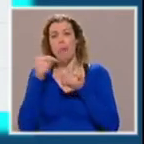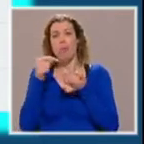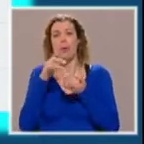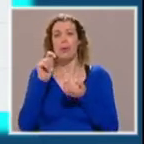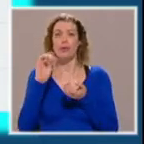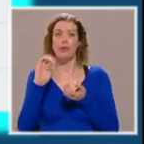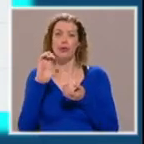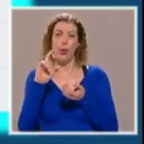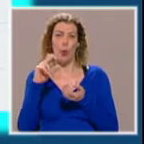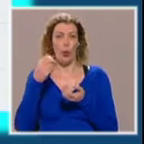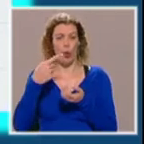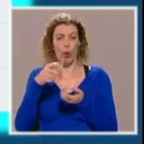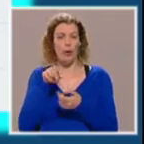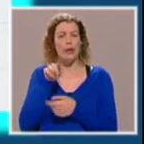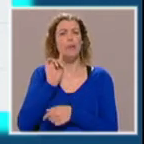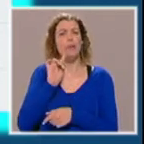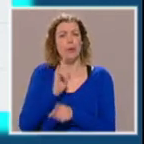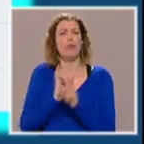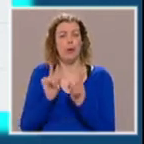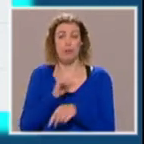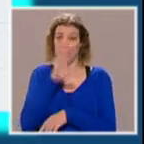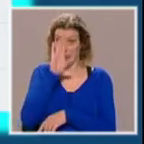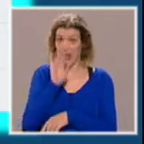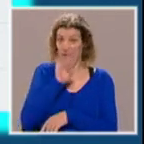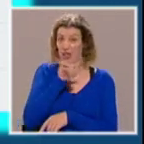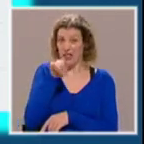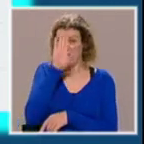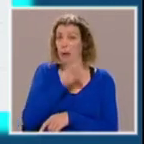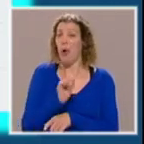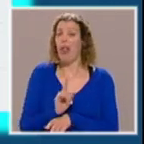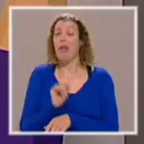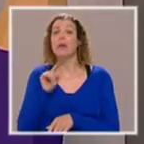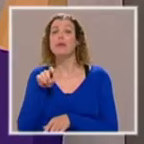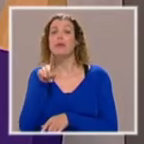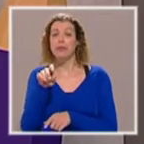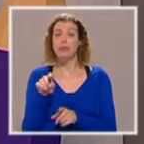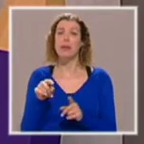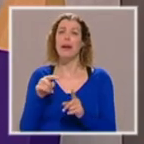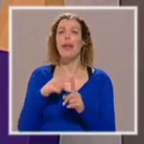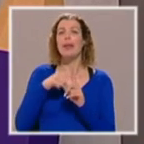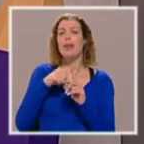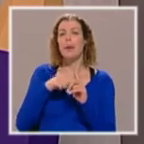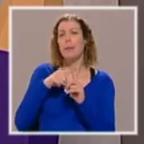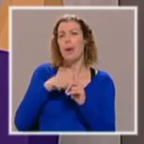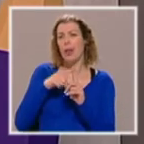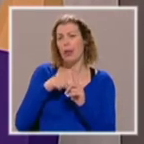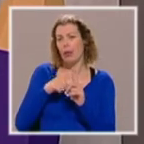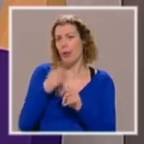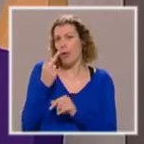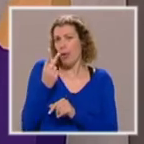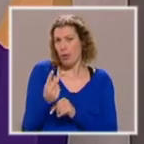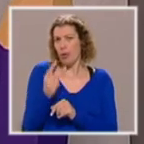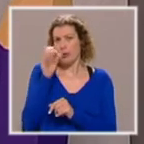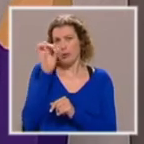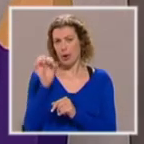essa importância? Não sei se sabem, mas os espermatozoides só se produzem a uma temperatura de cerca de 2 graus inferiores